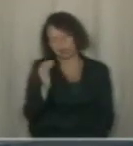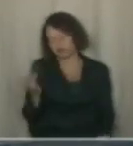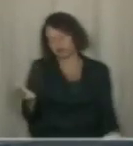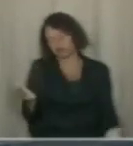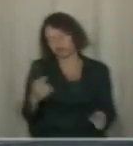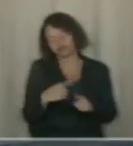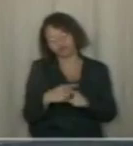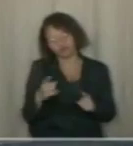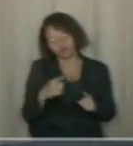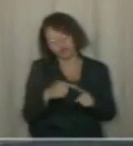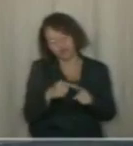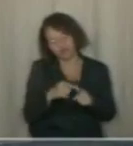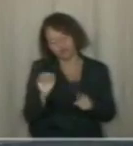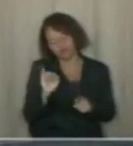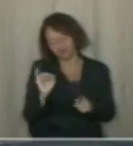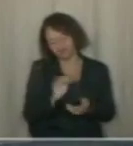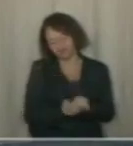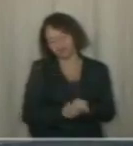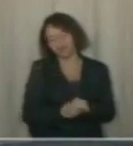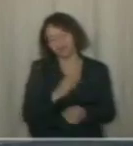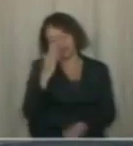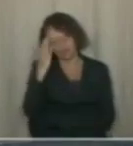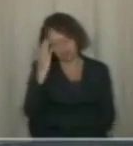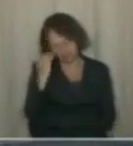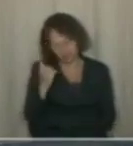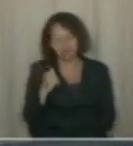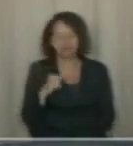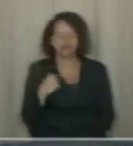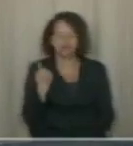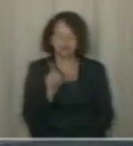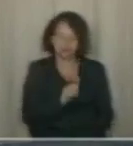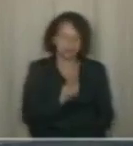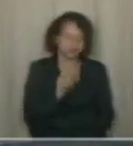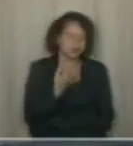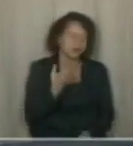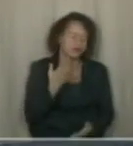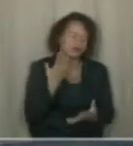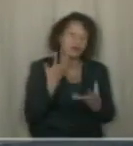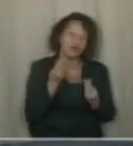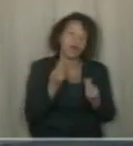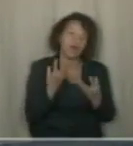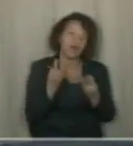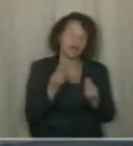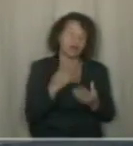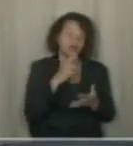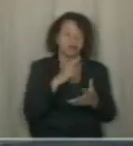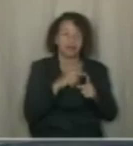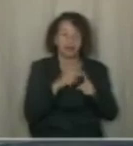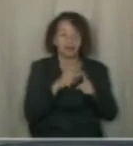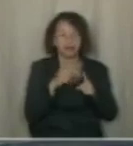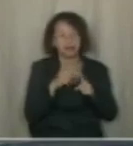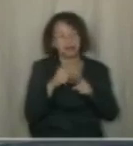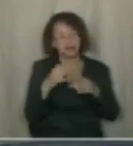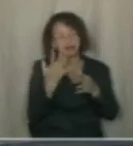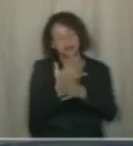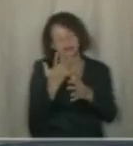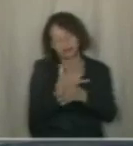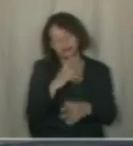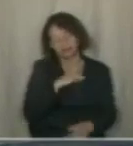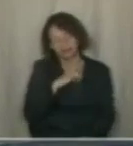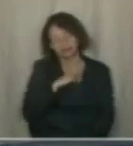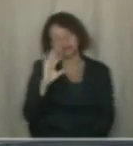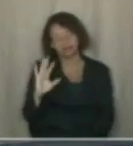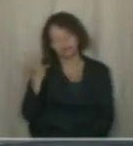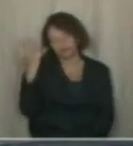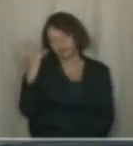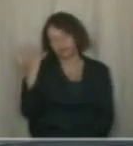não é só na Imbiribeira que acontece. A gente bem sabe disso. Vários bairros do nosso, na nossa cidade vêm